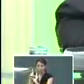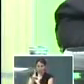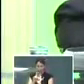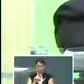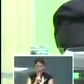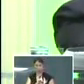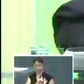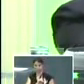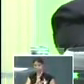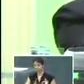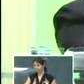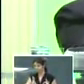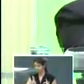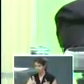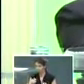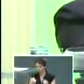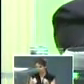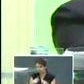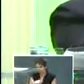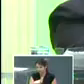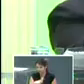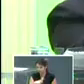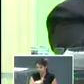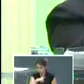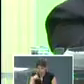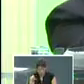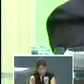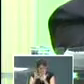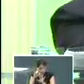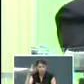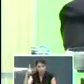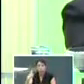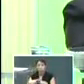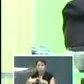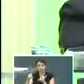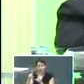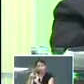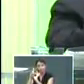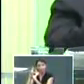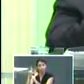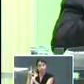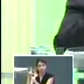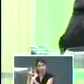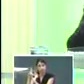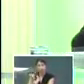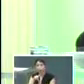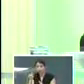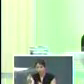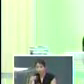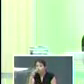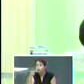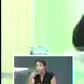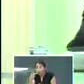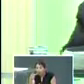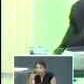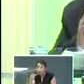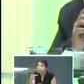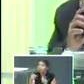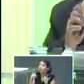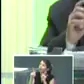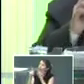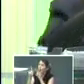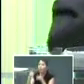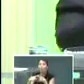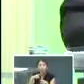Você dá glória a Deus porque você está ligado nele. Você dá aleluia porque você está ligado nele. Você fala alguma coisa para ele porque você